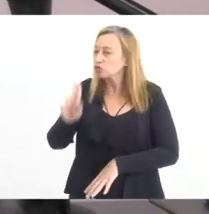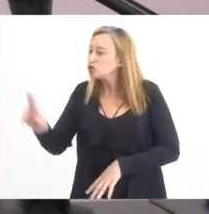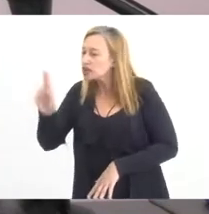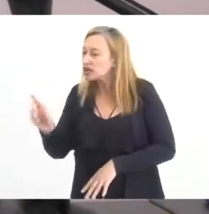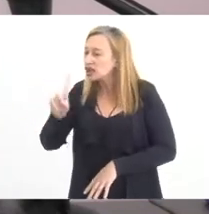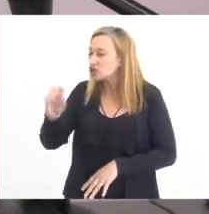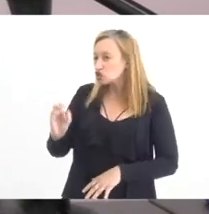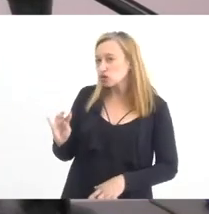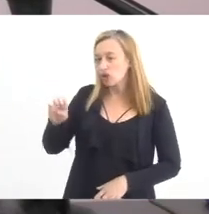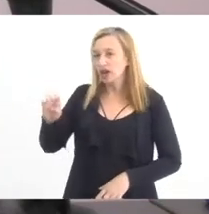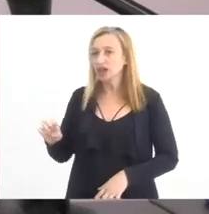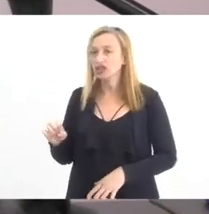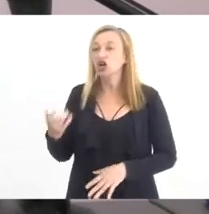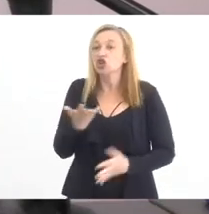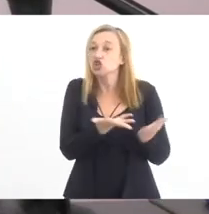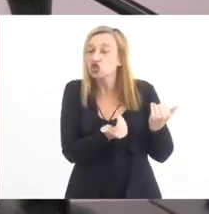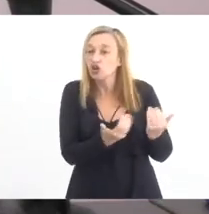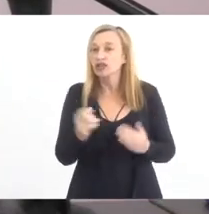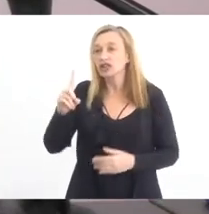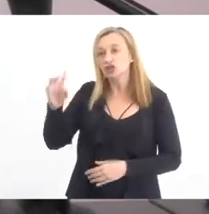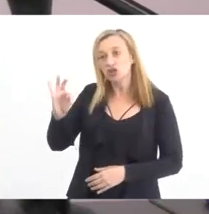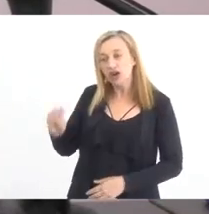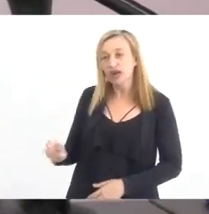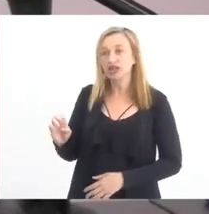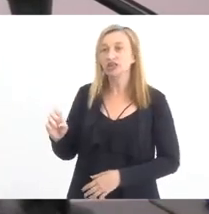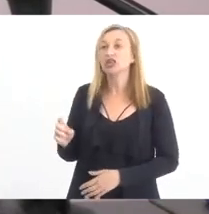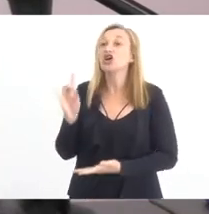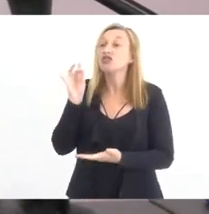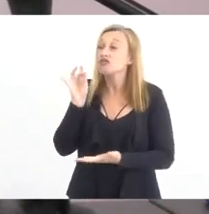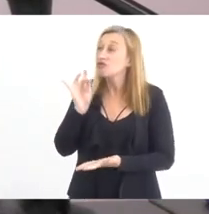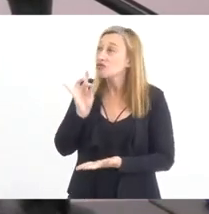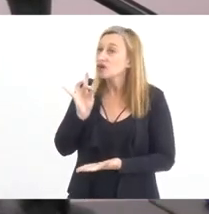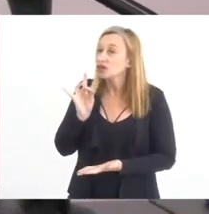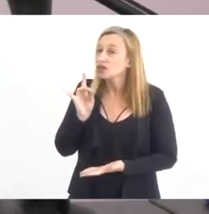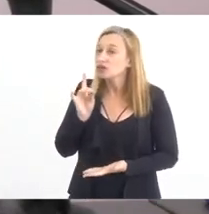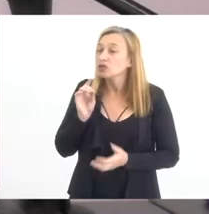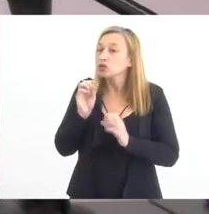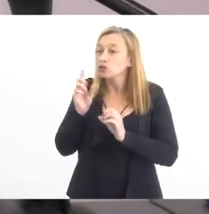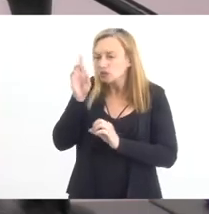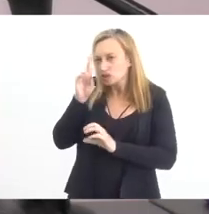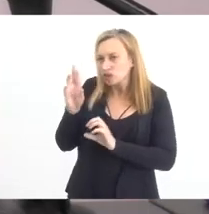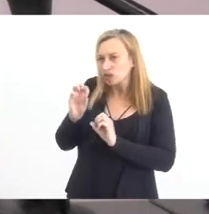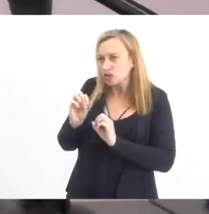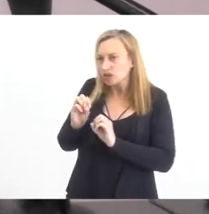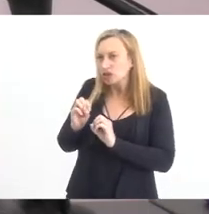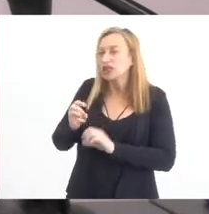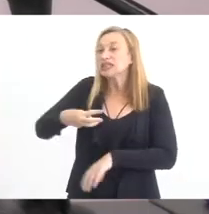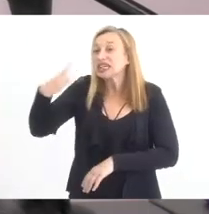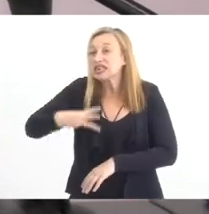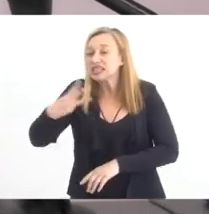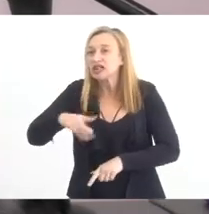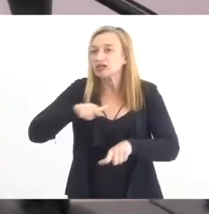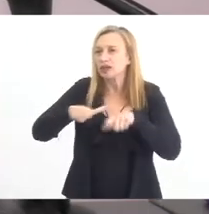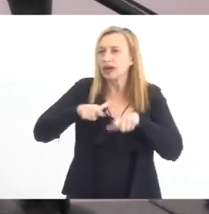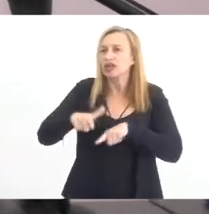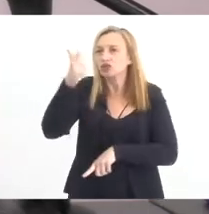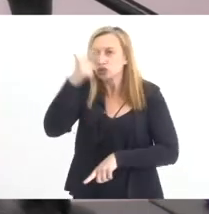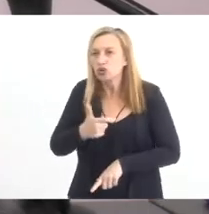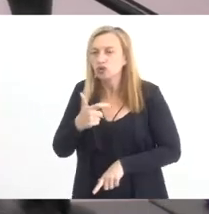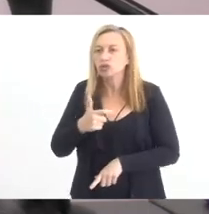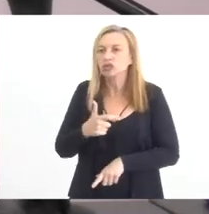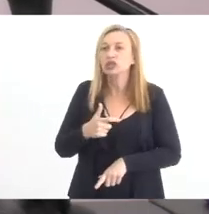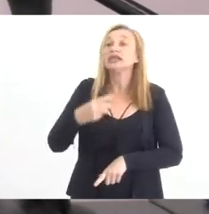Zona Oeste, para jovens da Zona Oeste. Isso é uma inverdade, isso me insinuou, dizendo que eu estou no terceiro mandato. Eu estou no terceiro